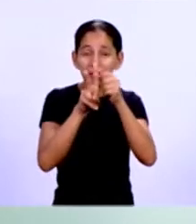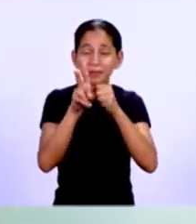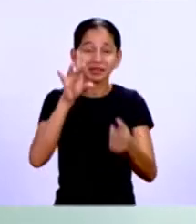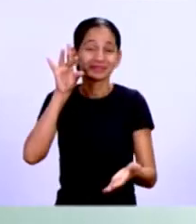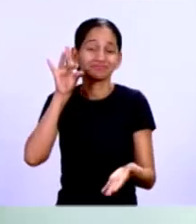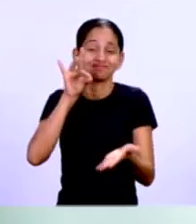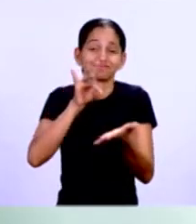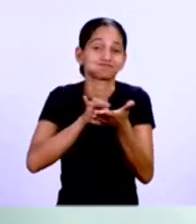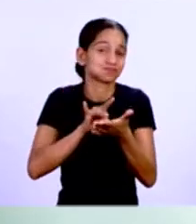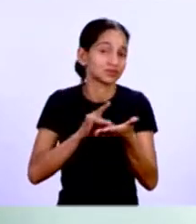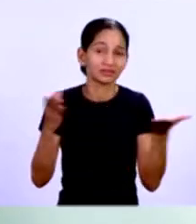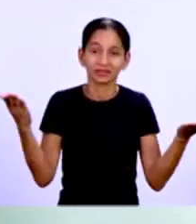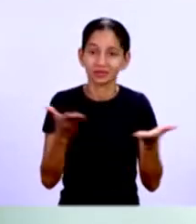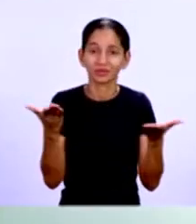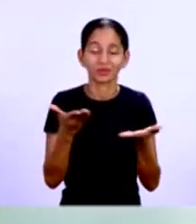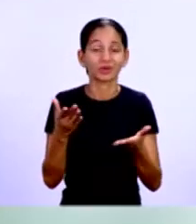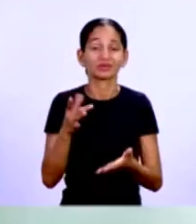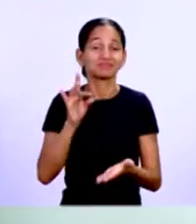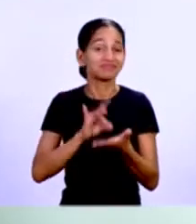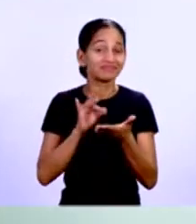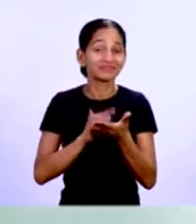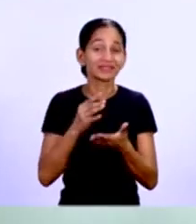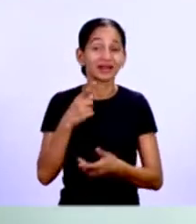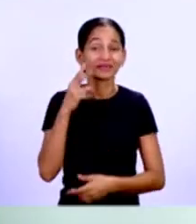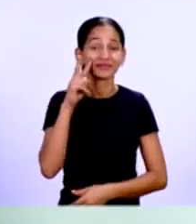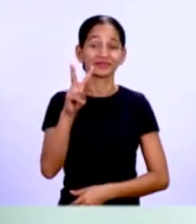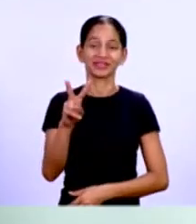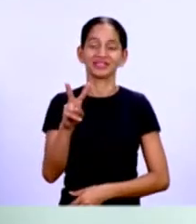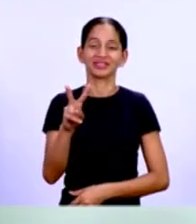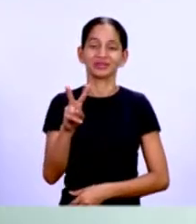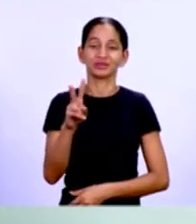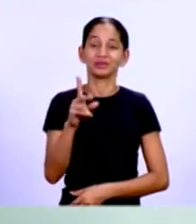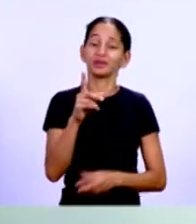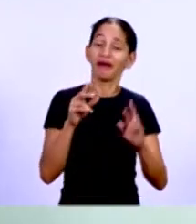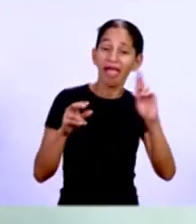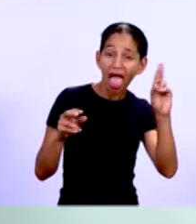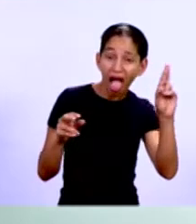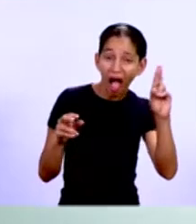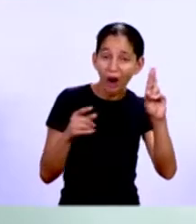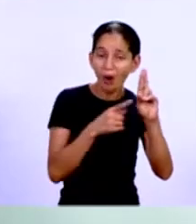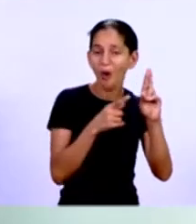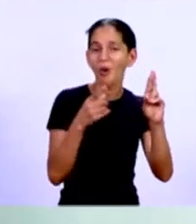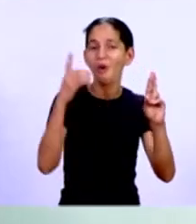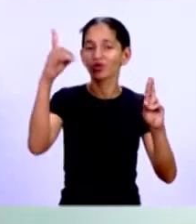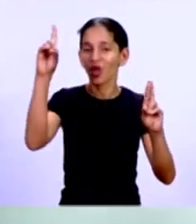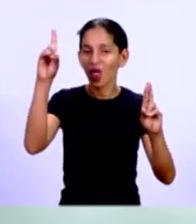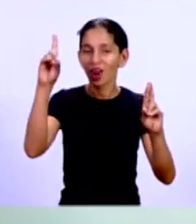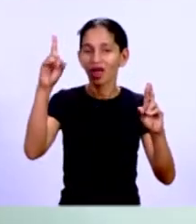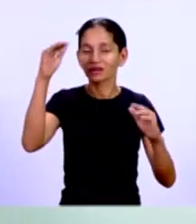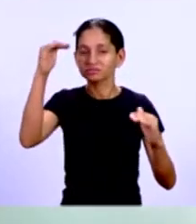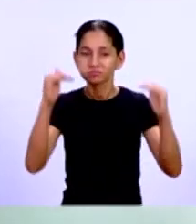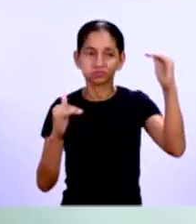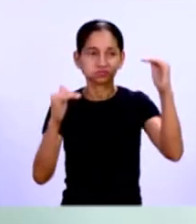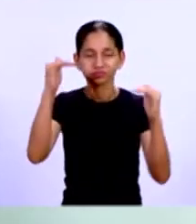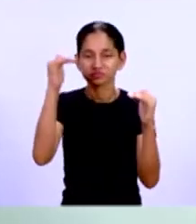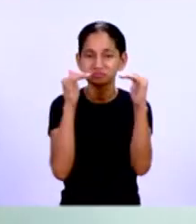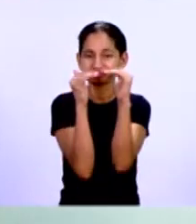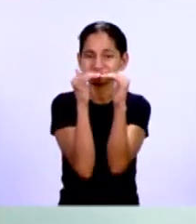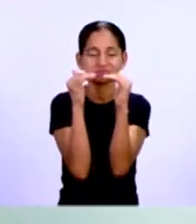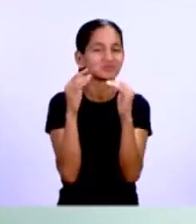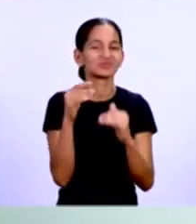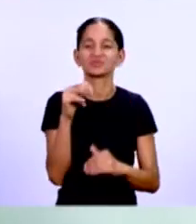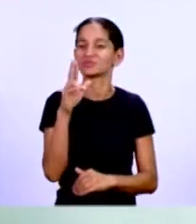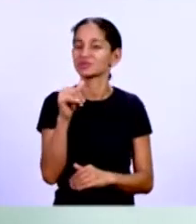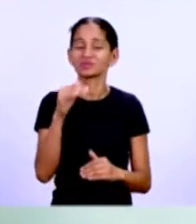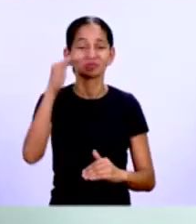que nunca nos últimos anos. Desde que a gente tem o real, a gente nunca teve uma cotação real, paridade dólar-real